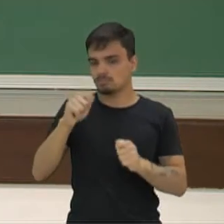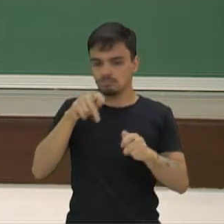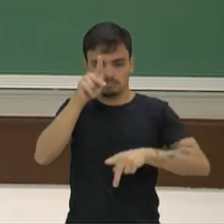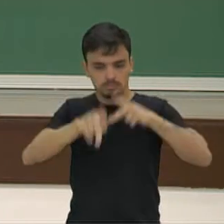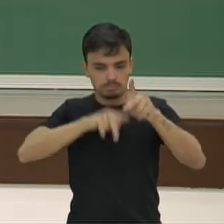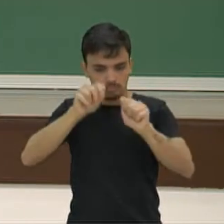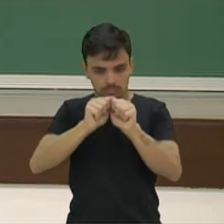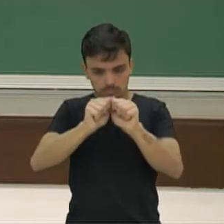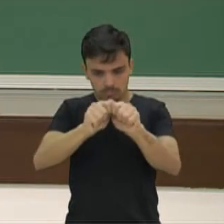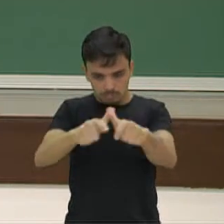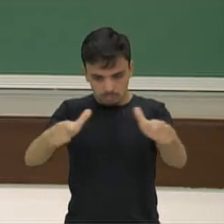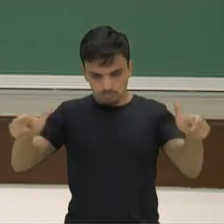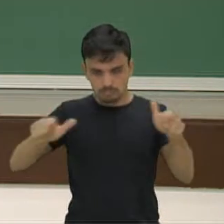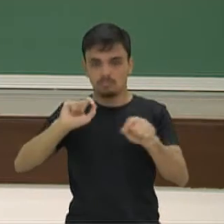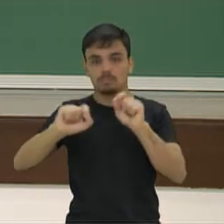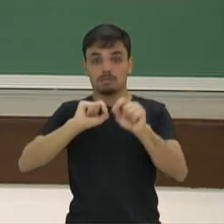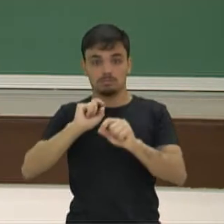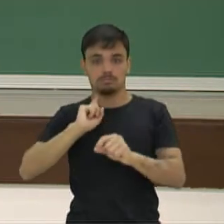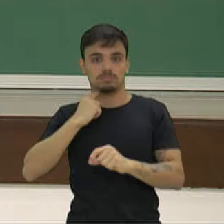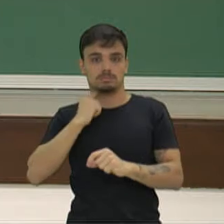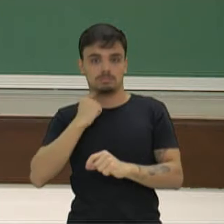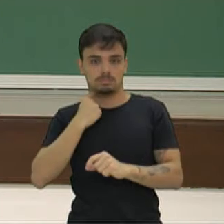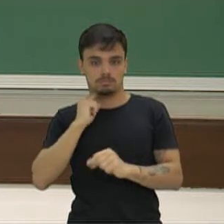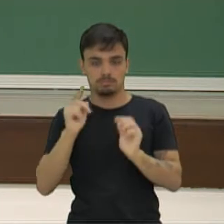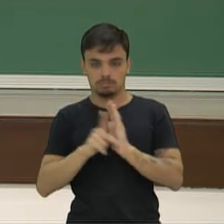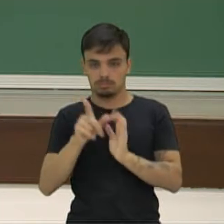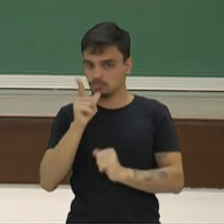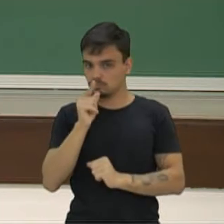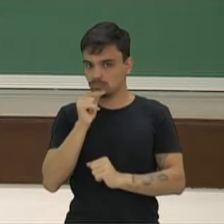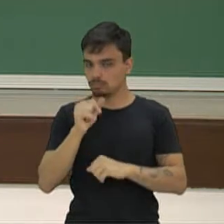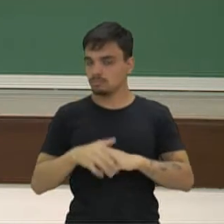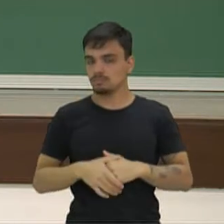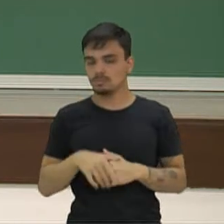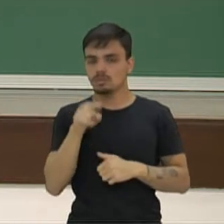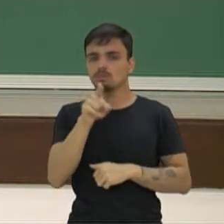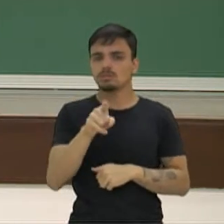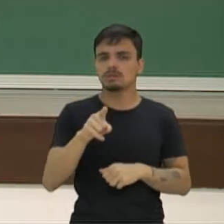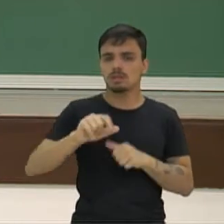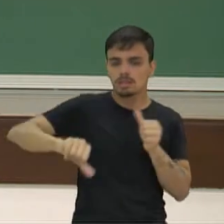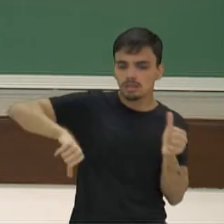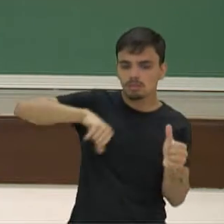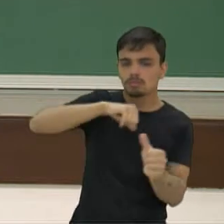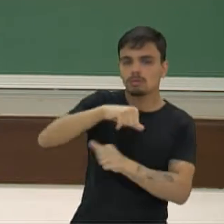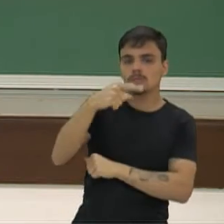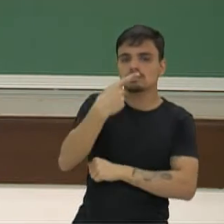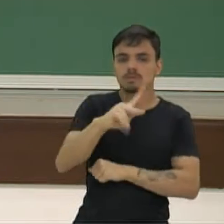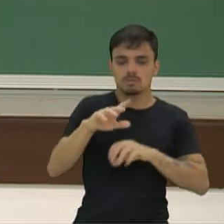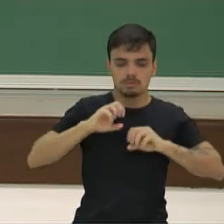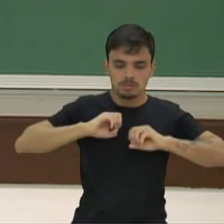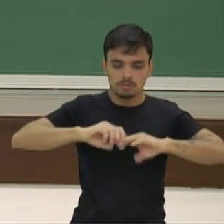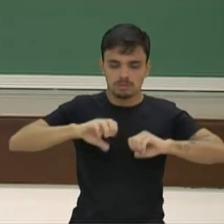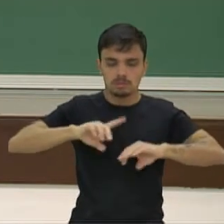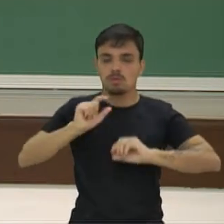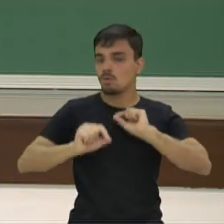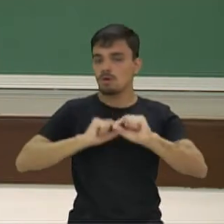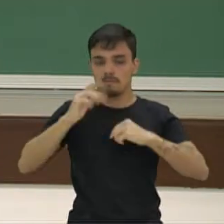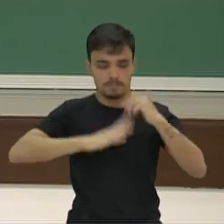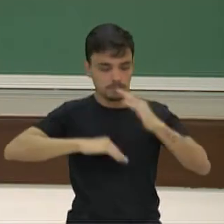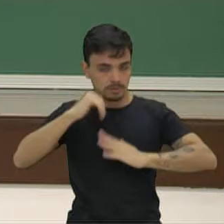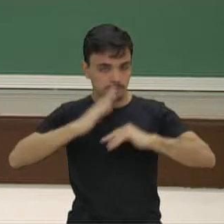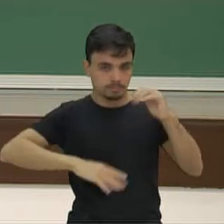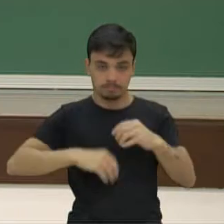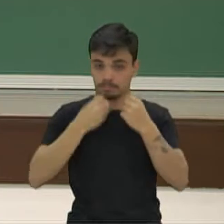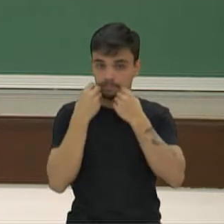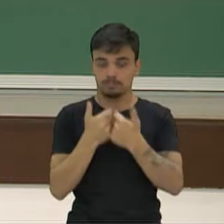popularizar isso, a sujeira da água. Olha, você torna o teu ensino uma coisa prática.